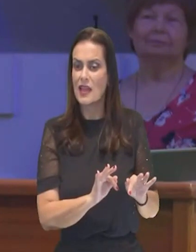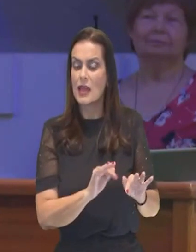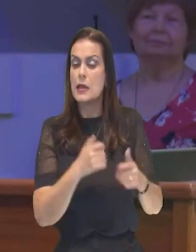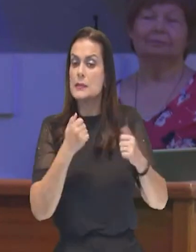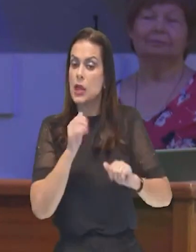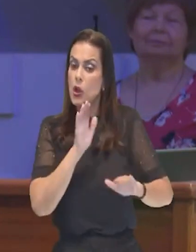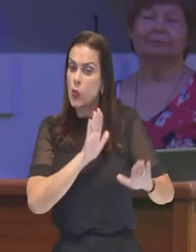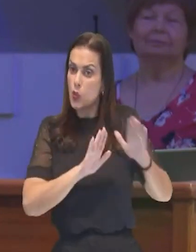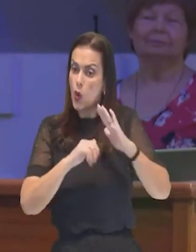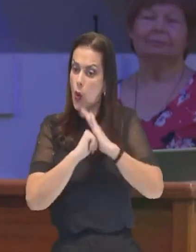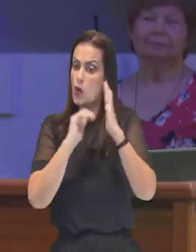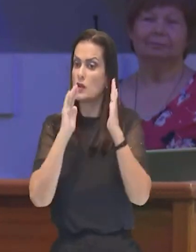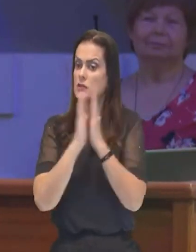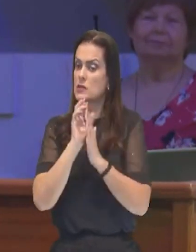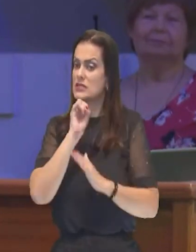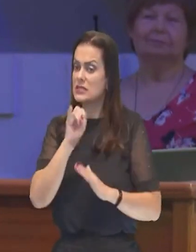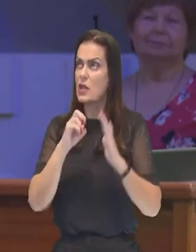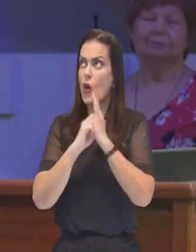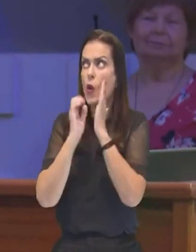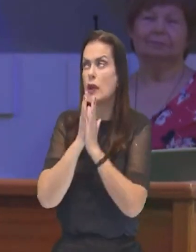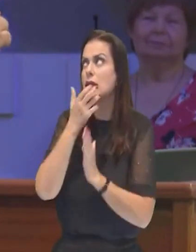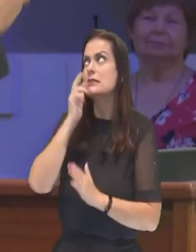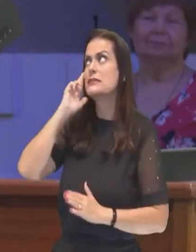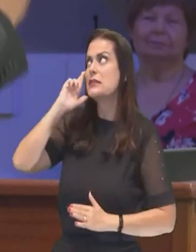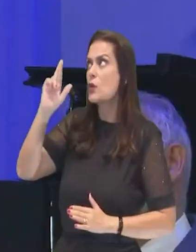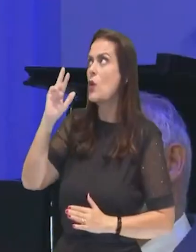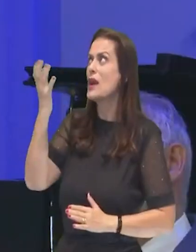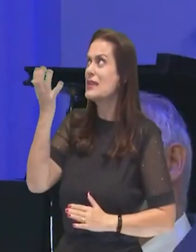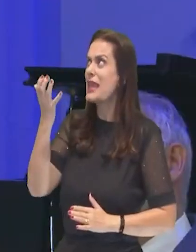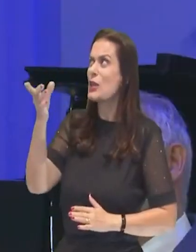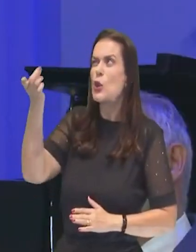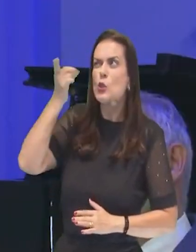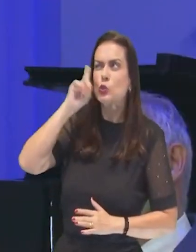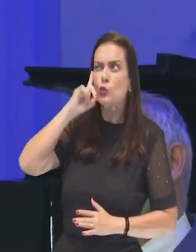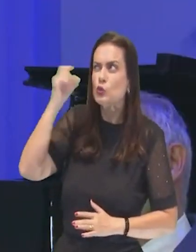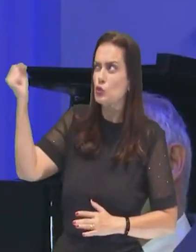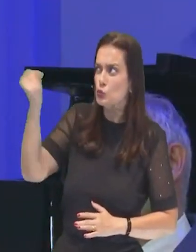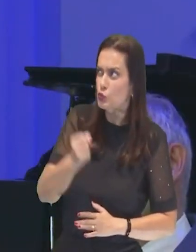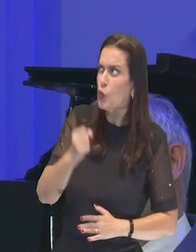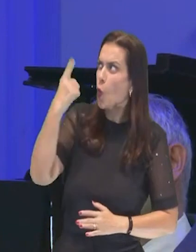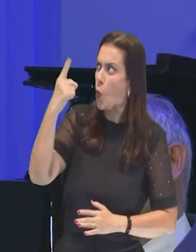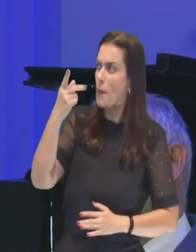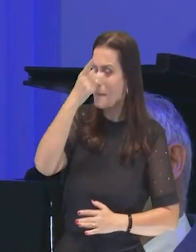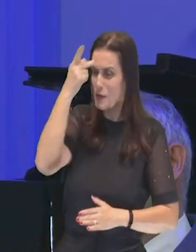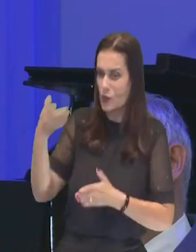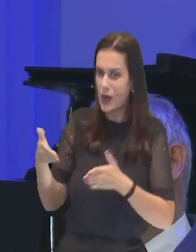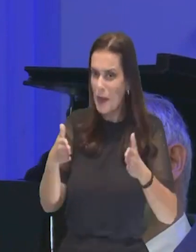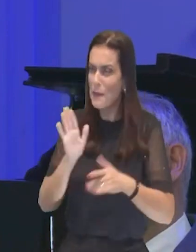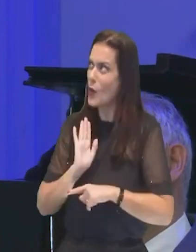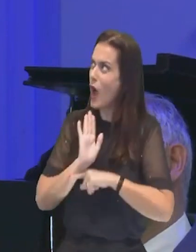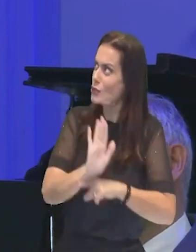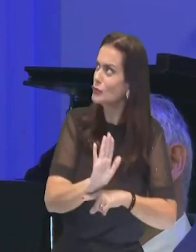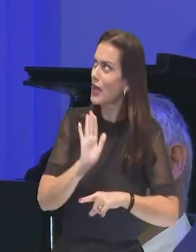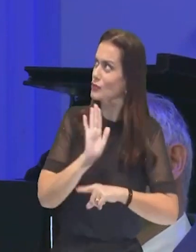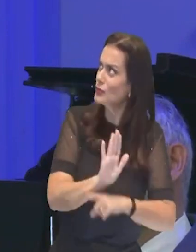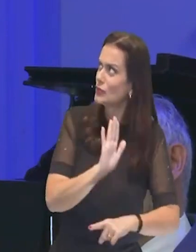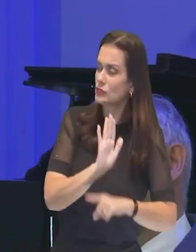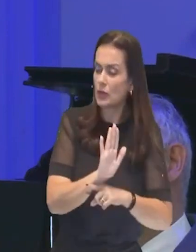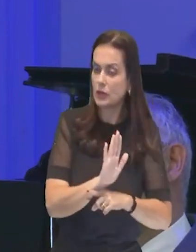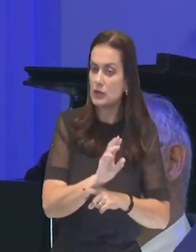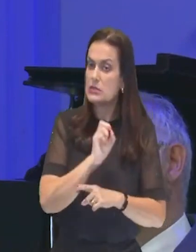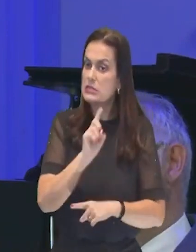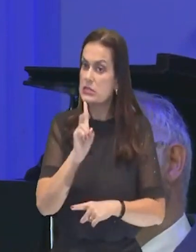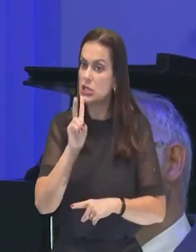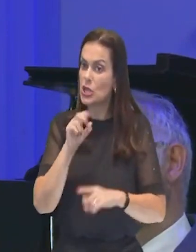cuidado com essa oração. Se você orar assim e disser assim, Senhor, eu quero que todo dia o Senhor coloque uma pessoa no meu caminho para eu ajudar. Se você orar